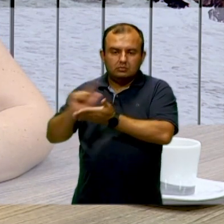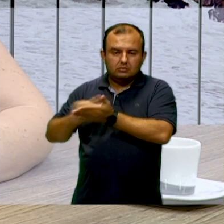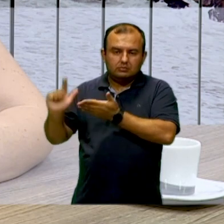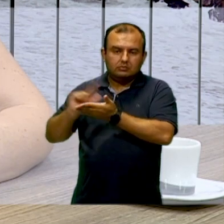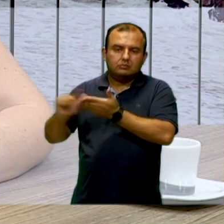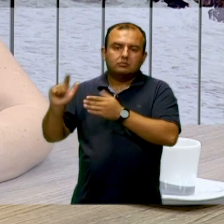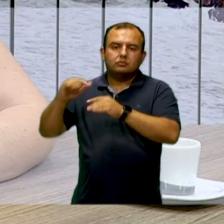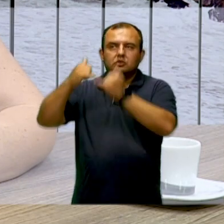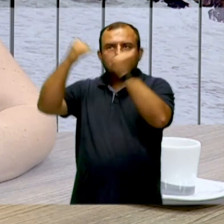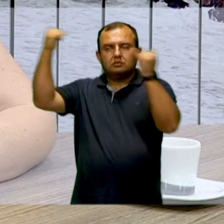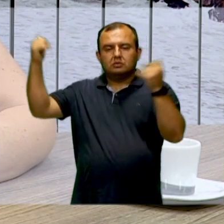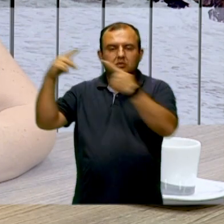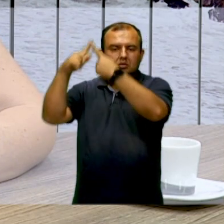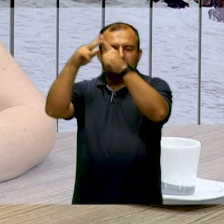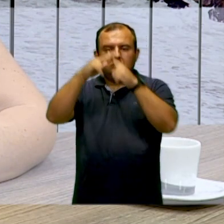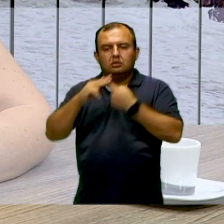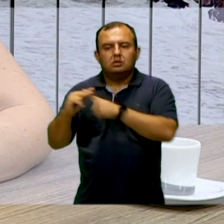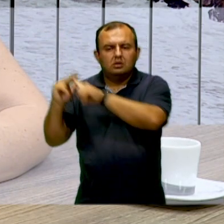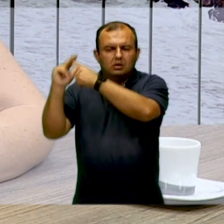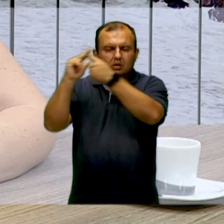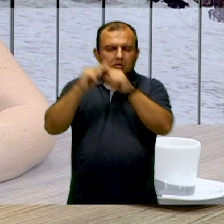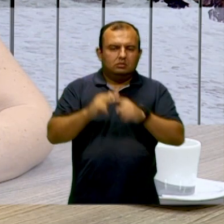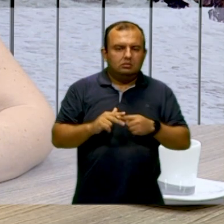está mexendo na fiação, vamos trocar ali